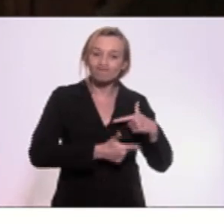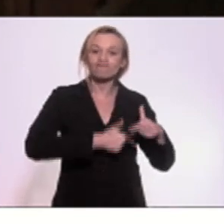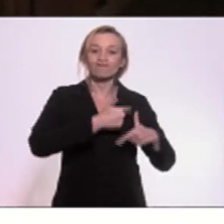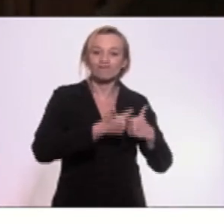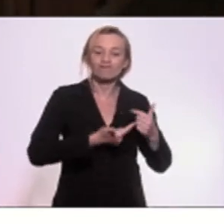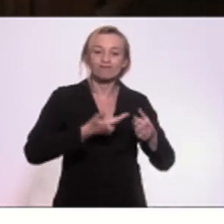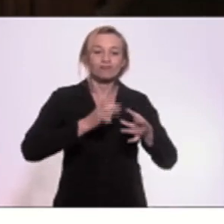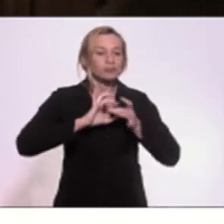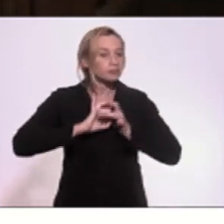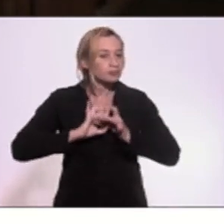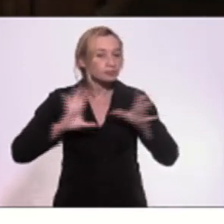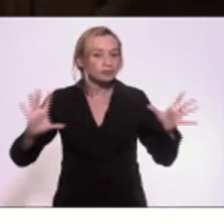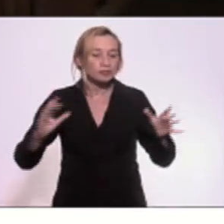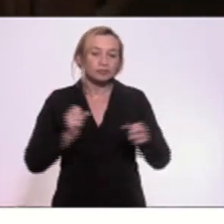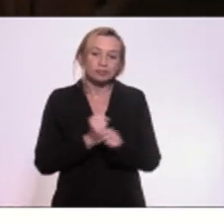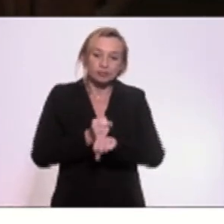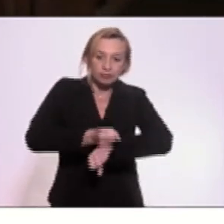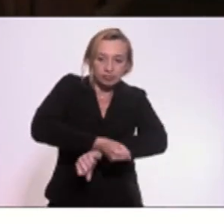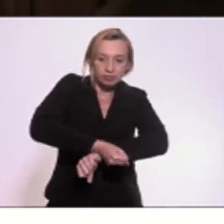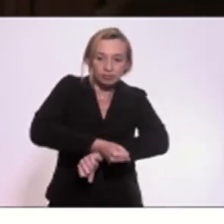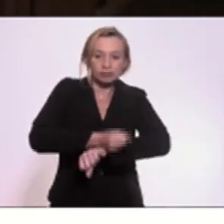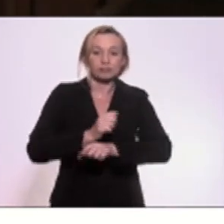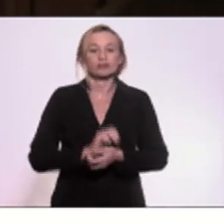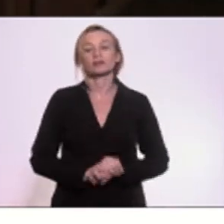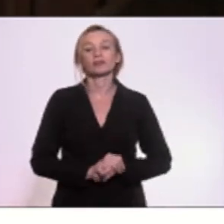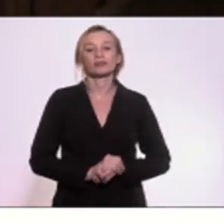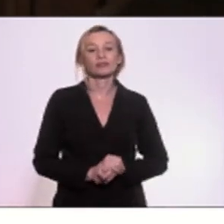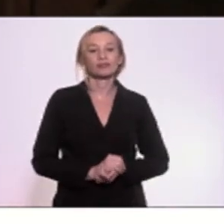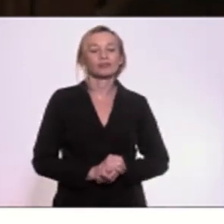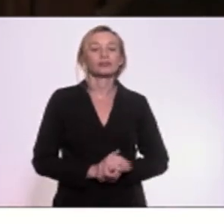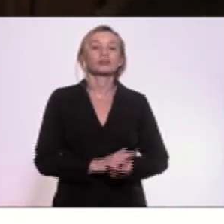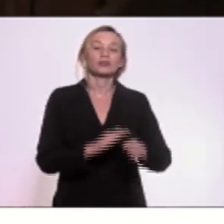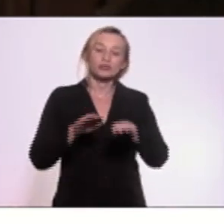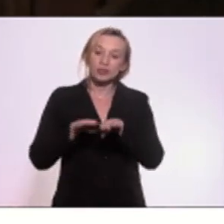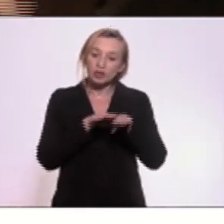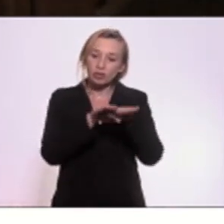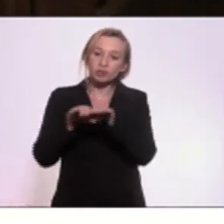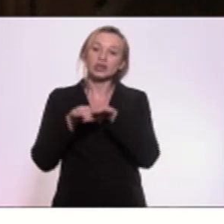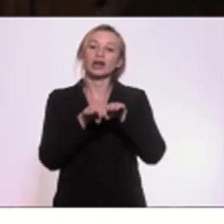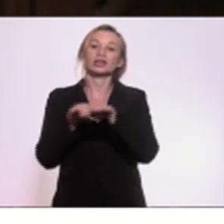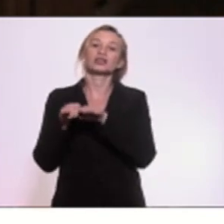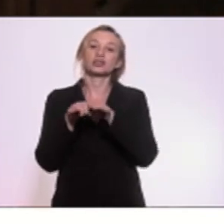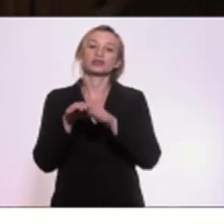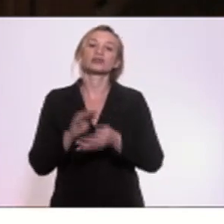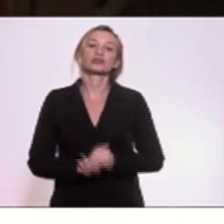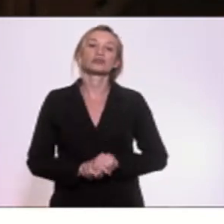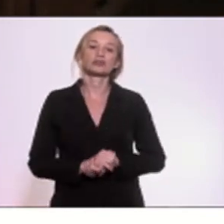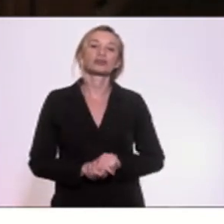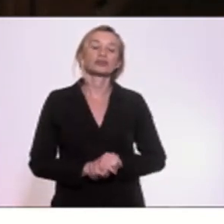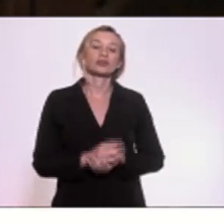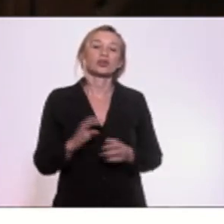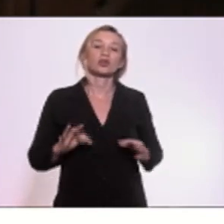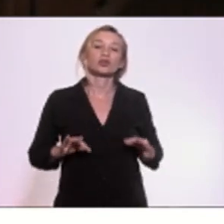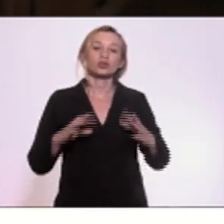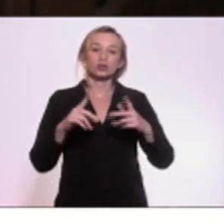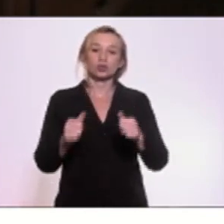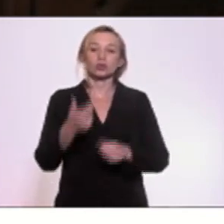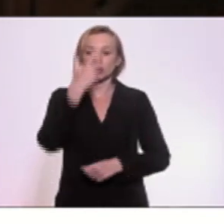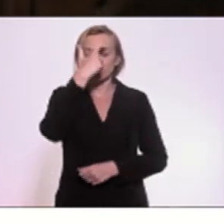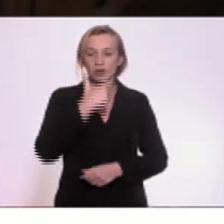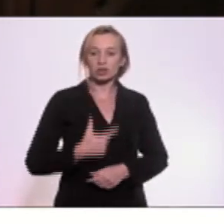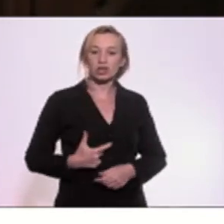pela libertação da escravatura, a igualdade entre todos os